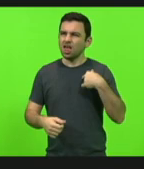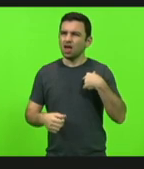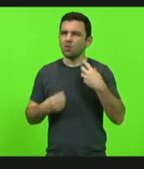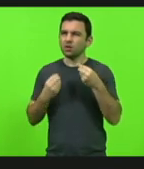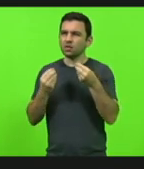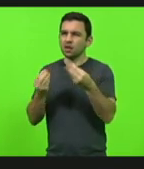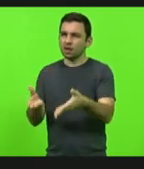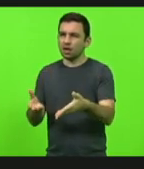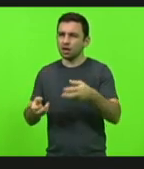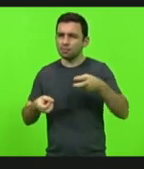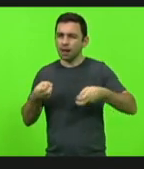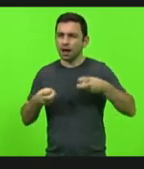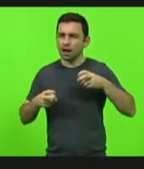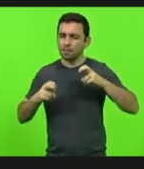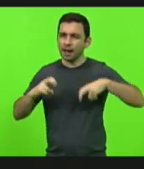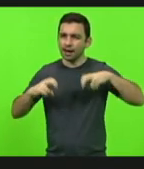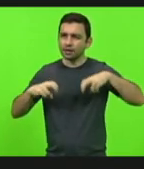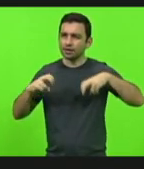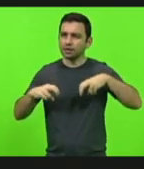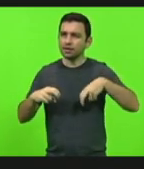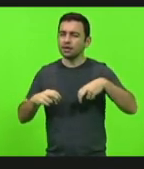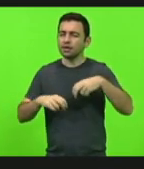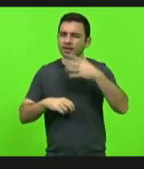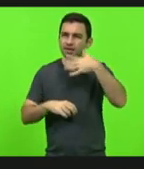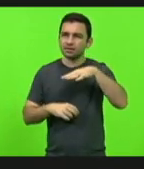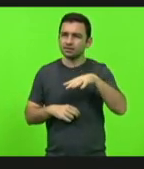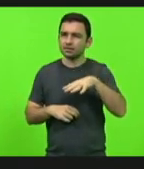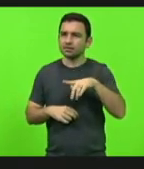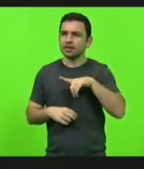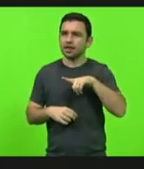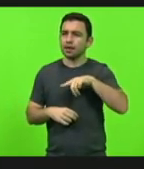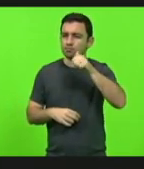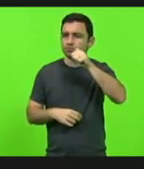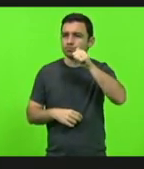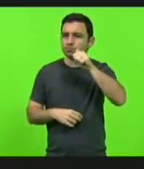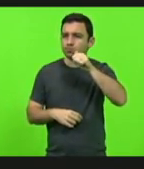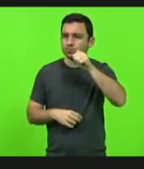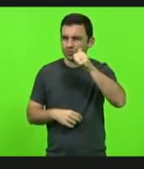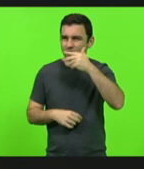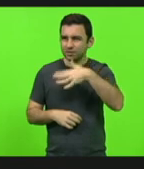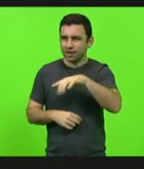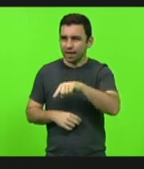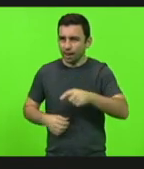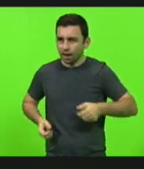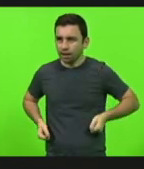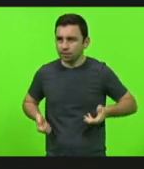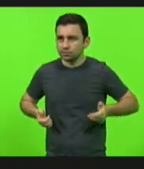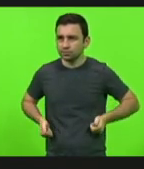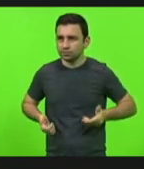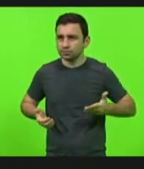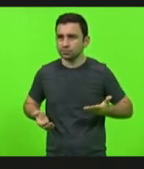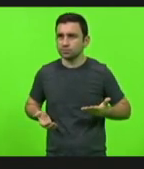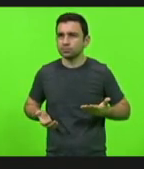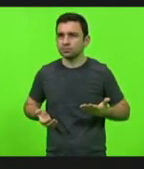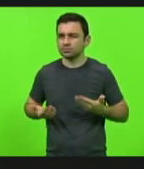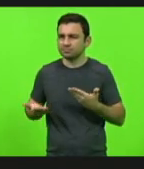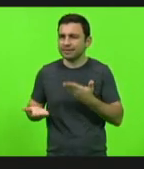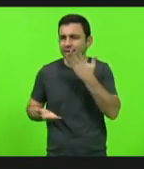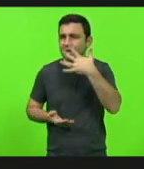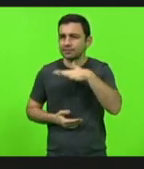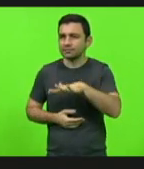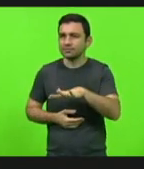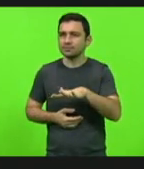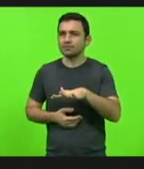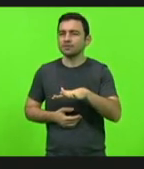de um parque infantil na minha cidade de Lages e lá tinha uma menina cadeirante uma menina uma criança